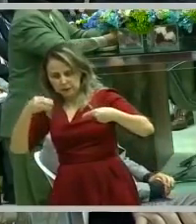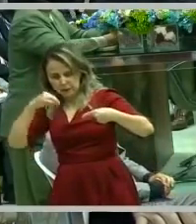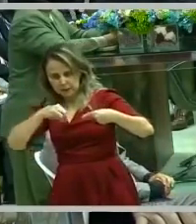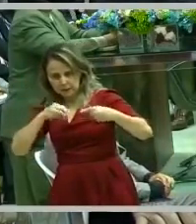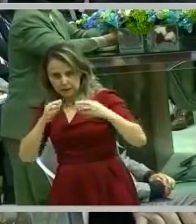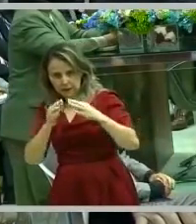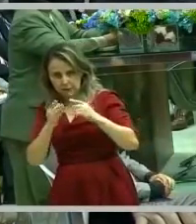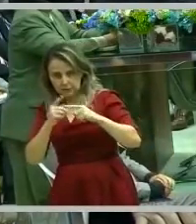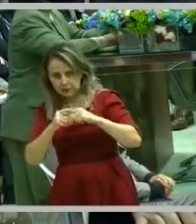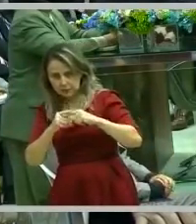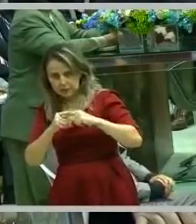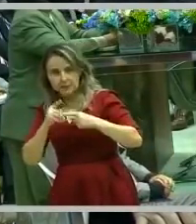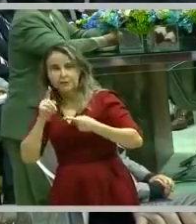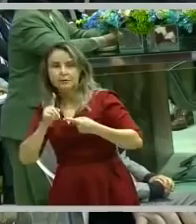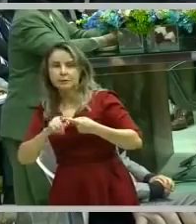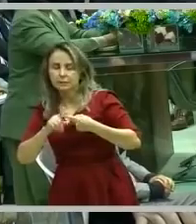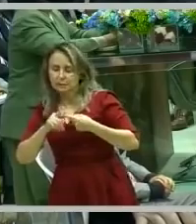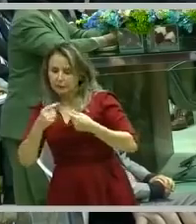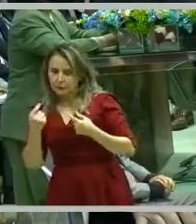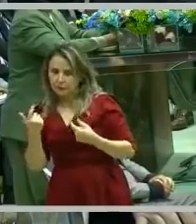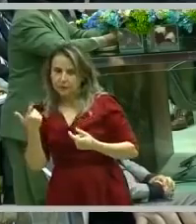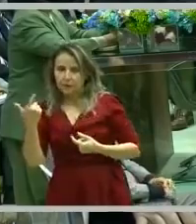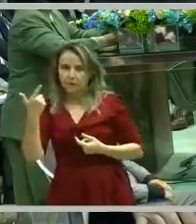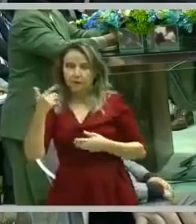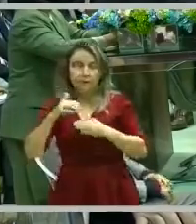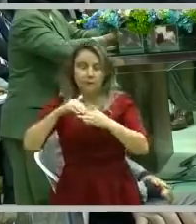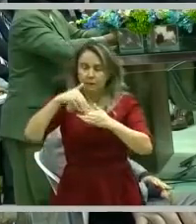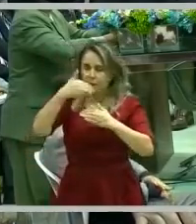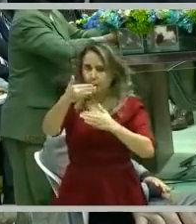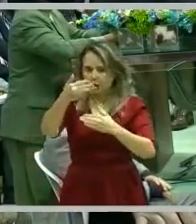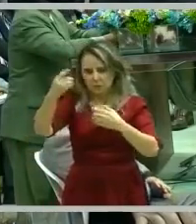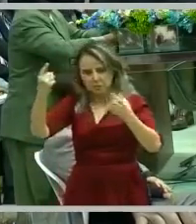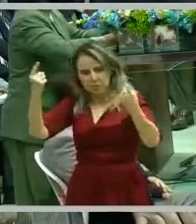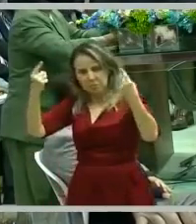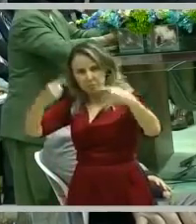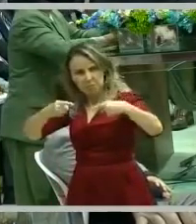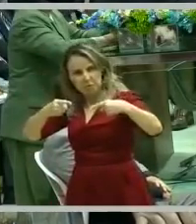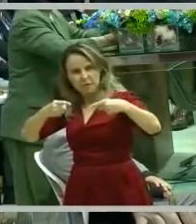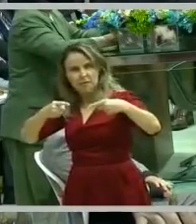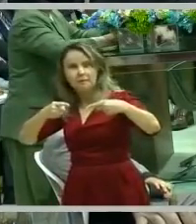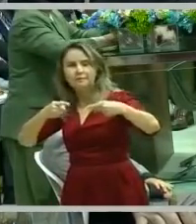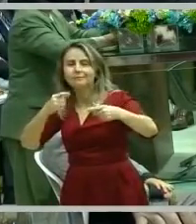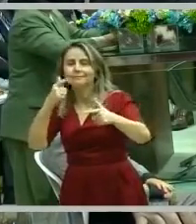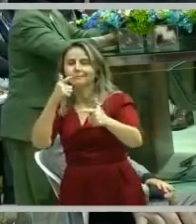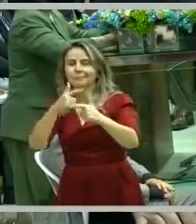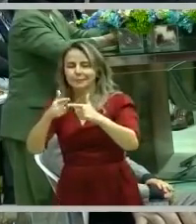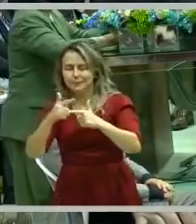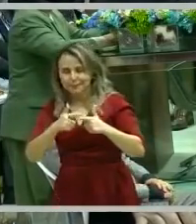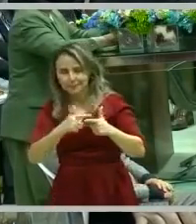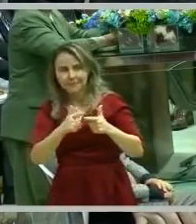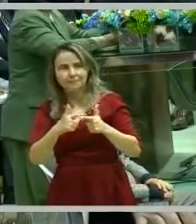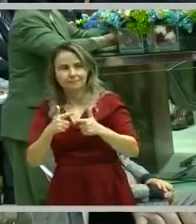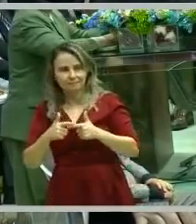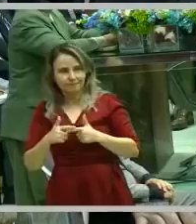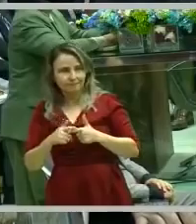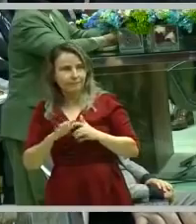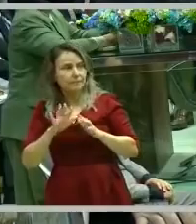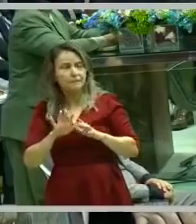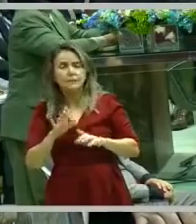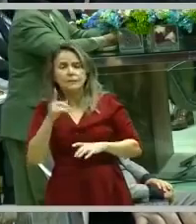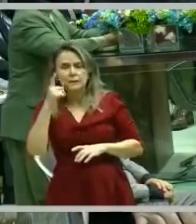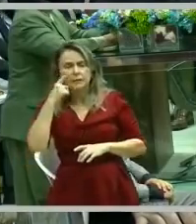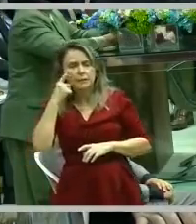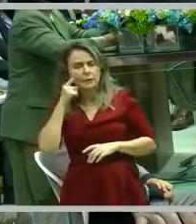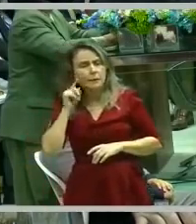ele enfrentou problemas fora. Quando você vê uma pessoa de vida consagrada enfrentando problemas, é porque ela